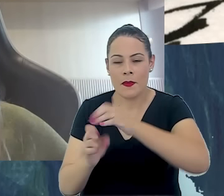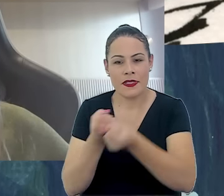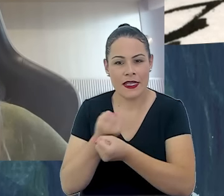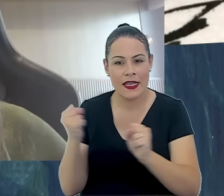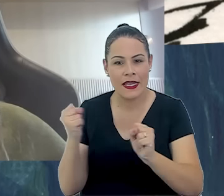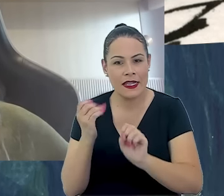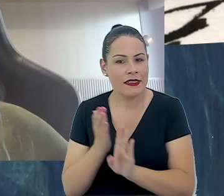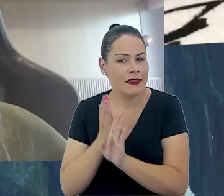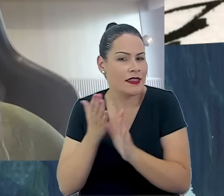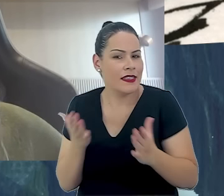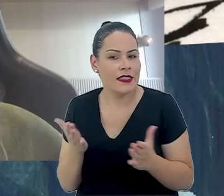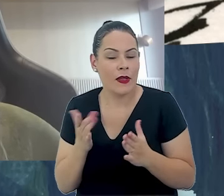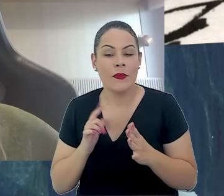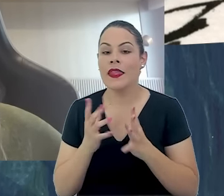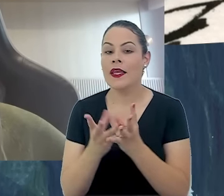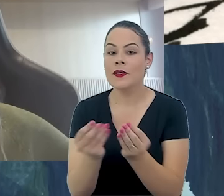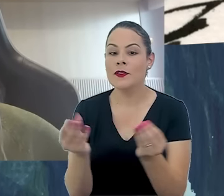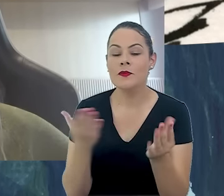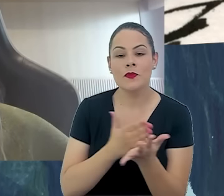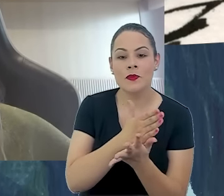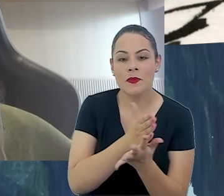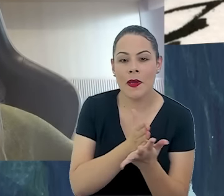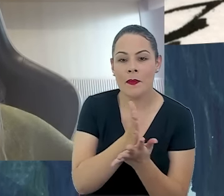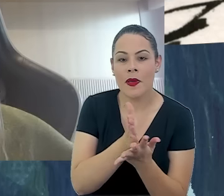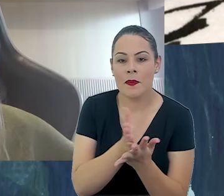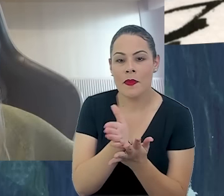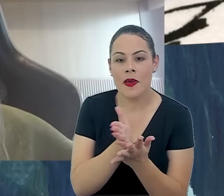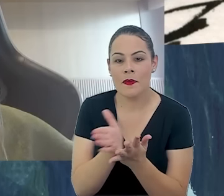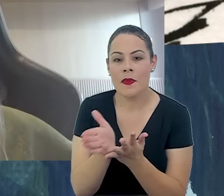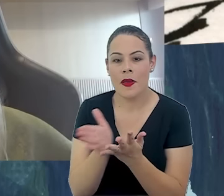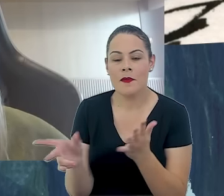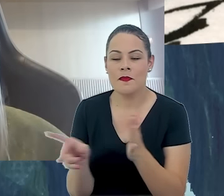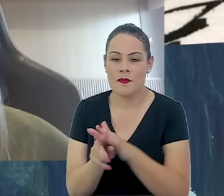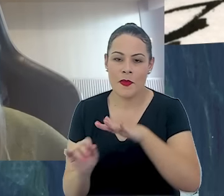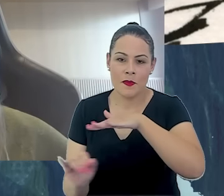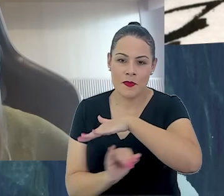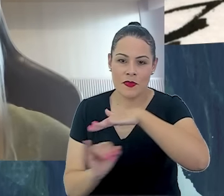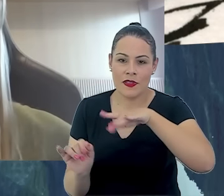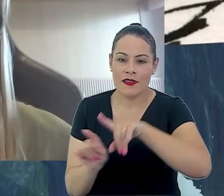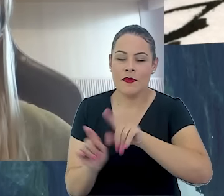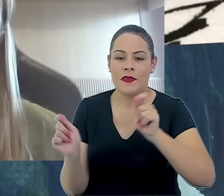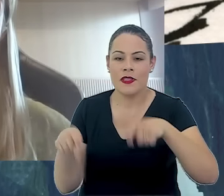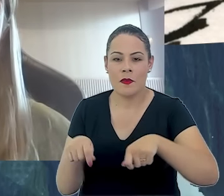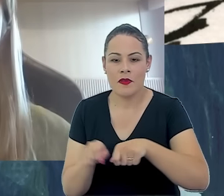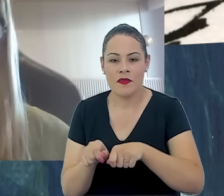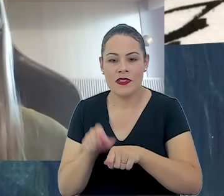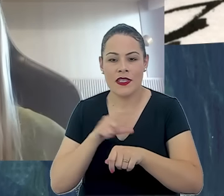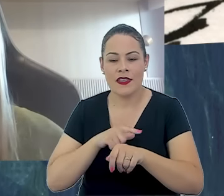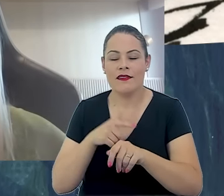companhias. Então, assim, são muitas frentes, né, institucionais,